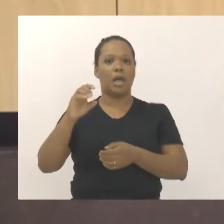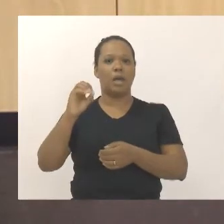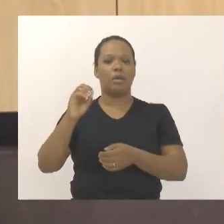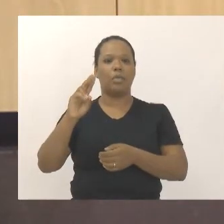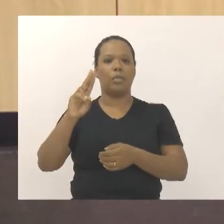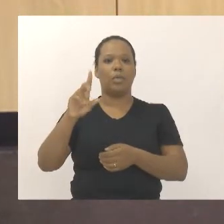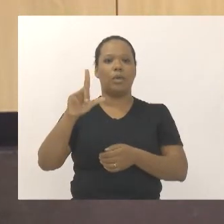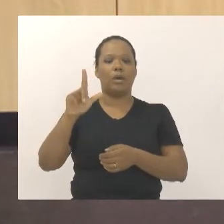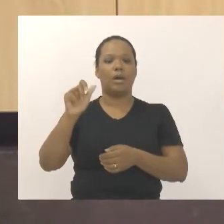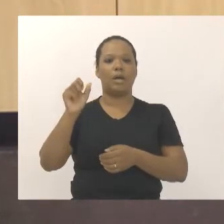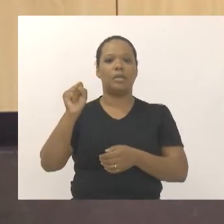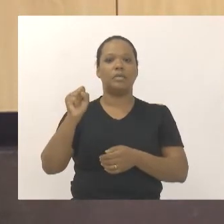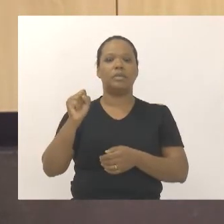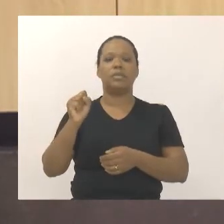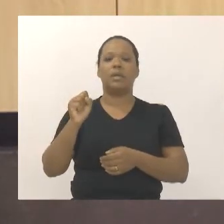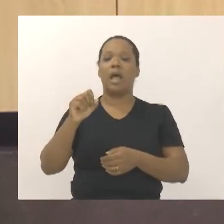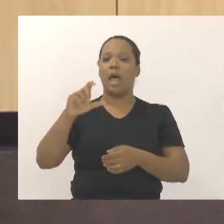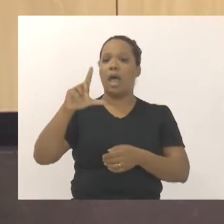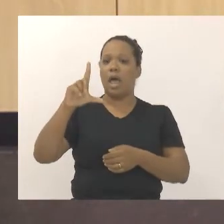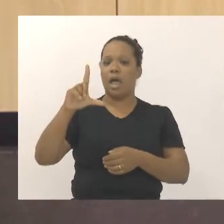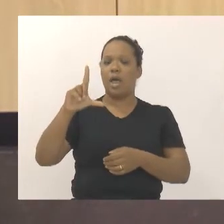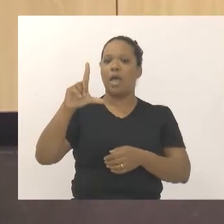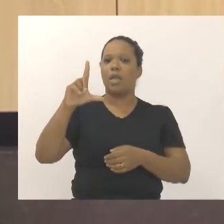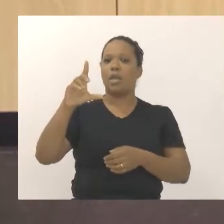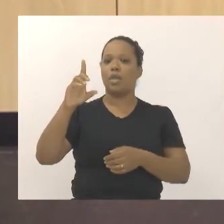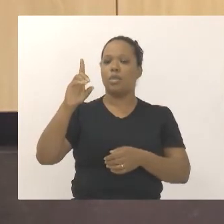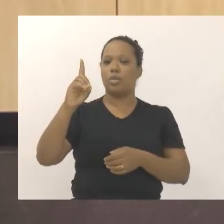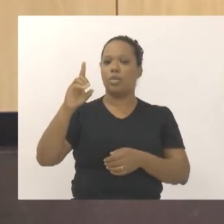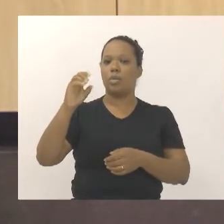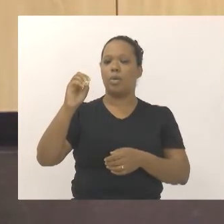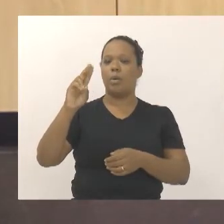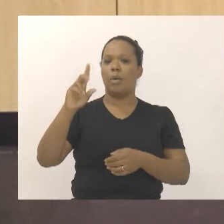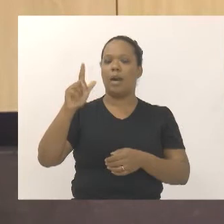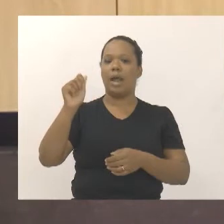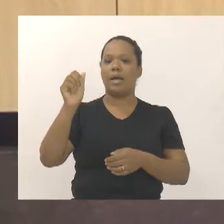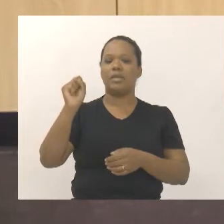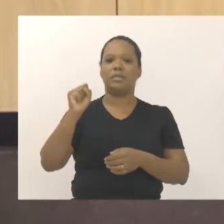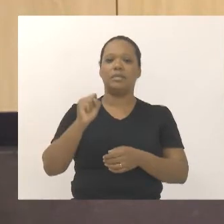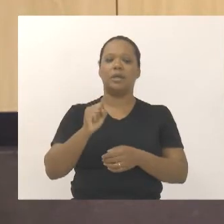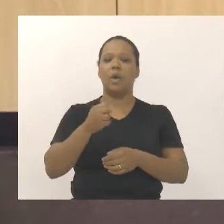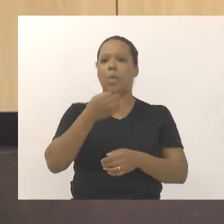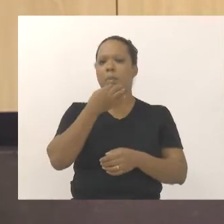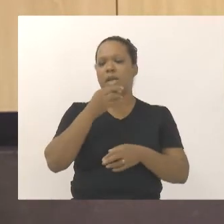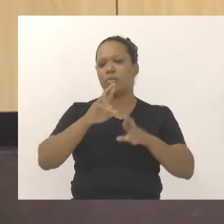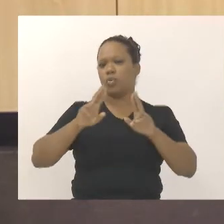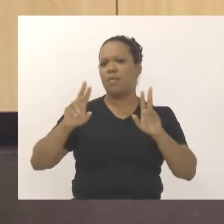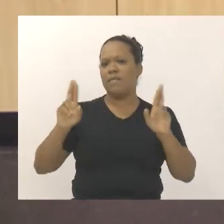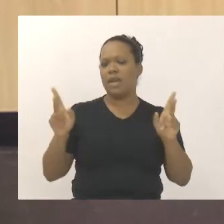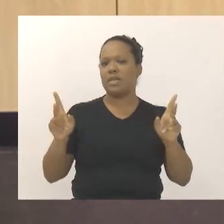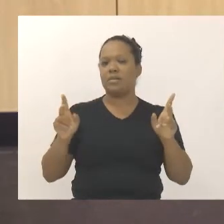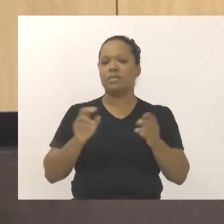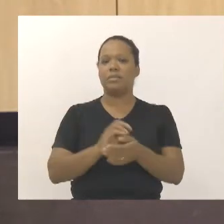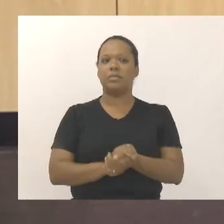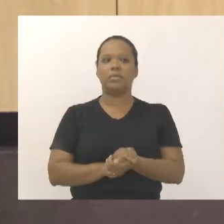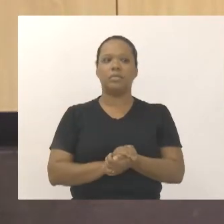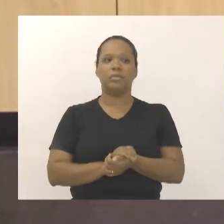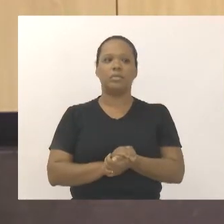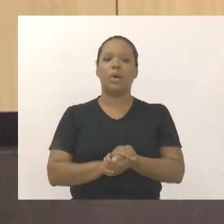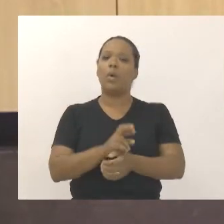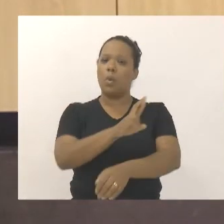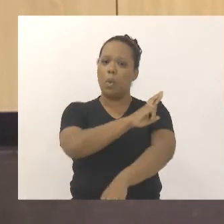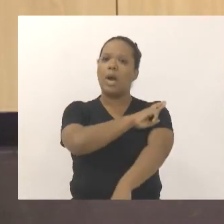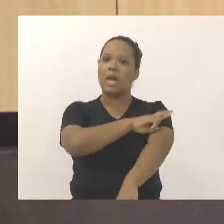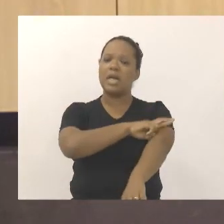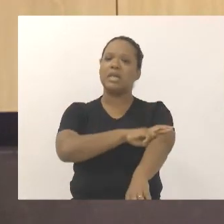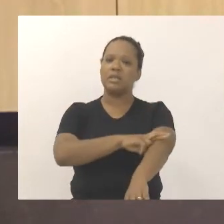lá, e eu saí dali com um pensamento diferente. A minha opinião saiu diferente dali com